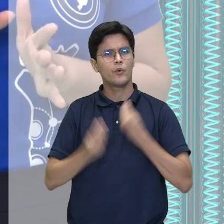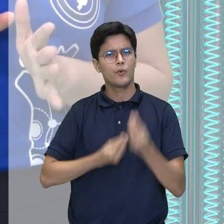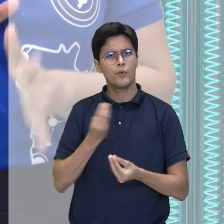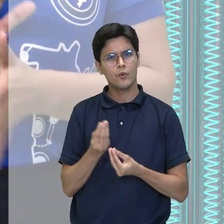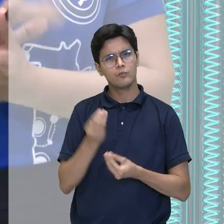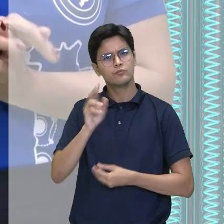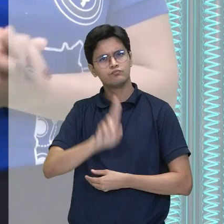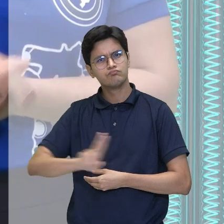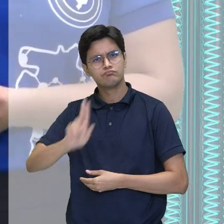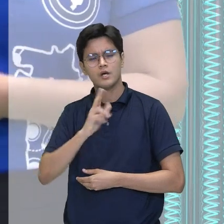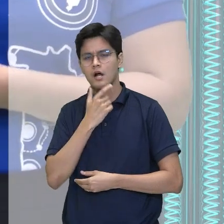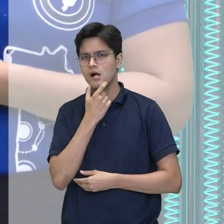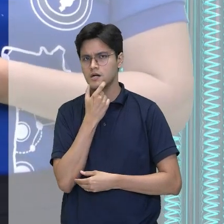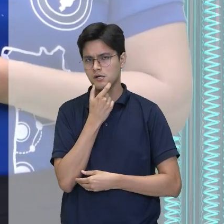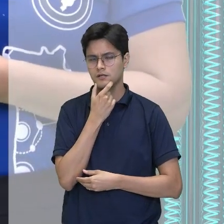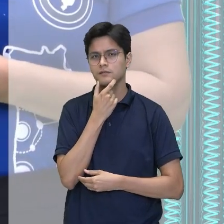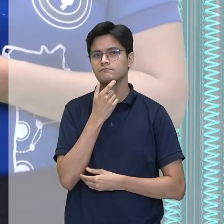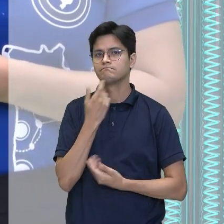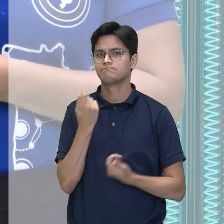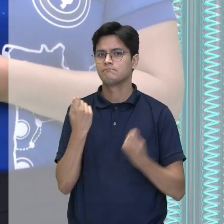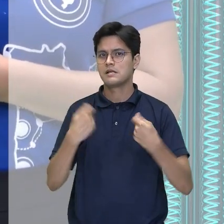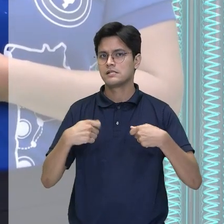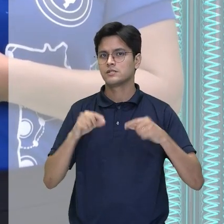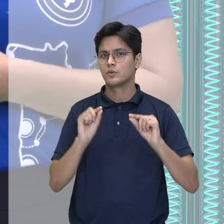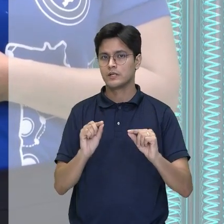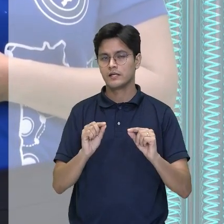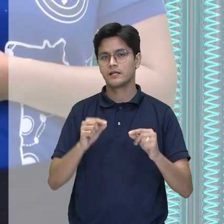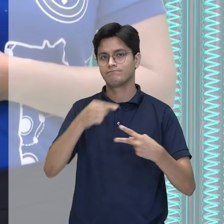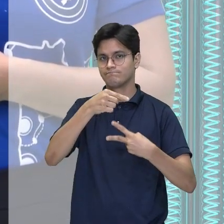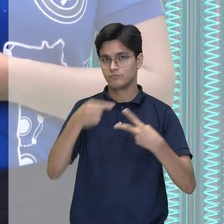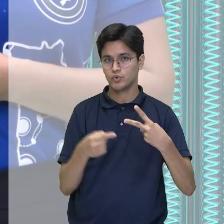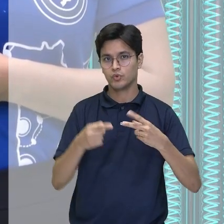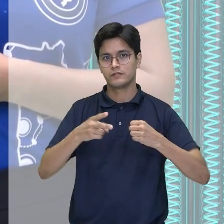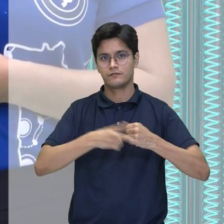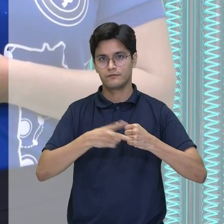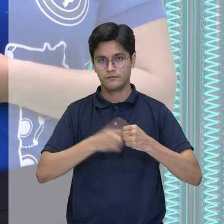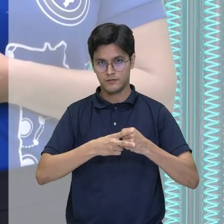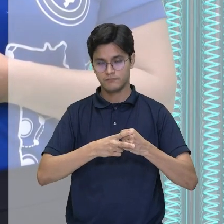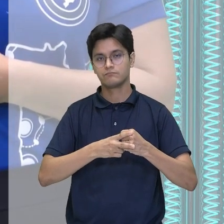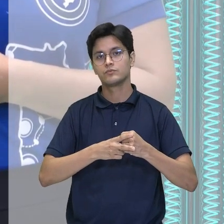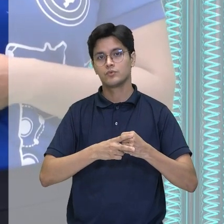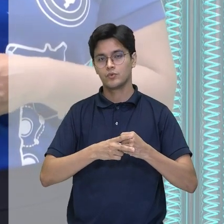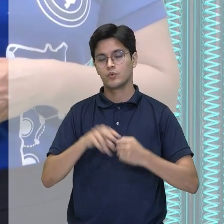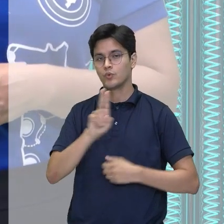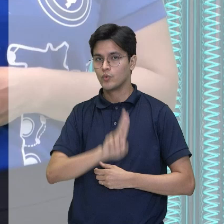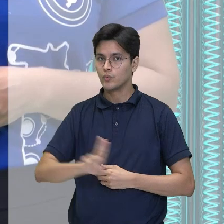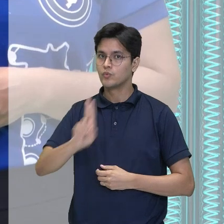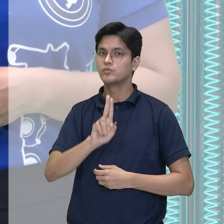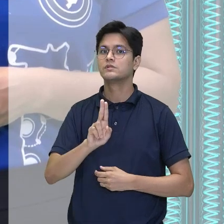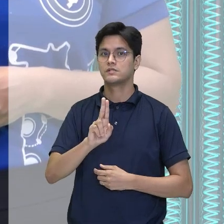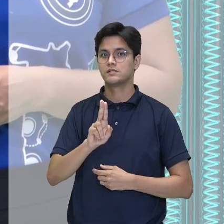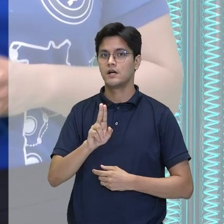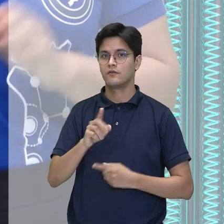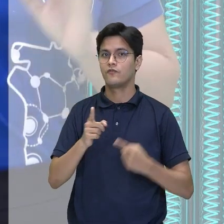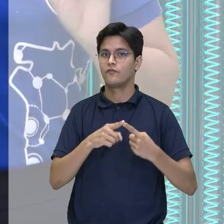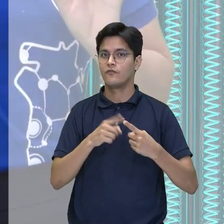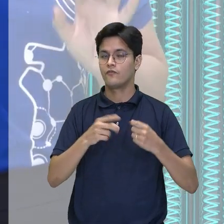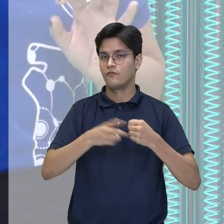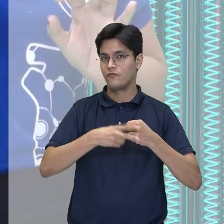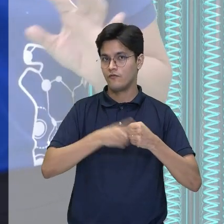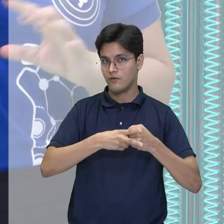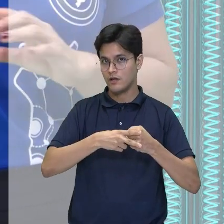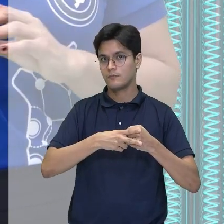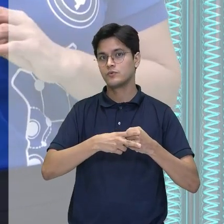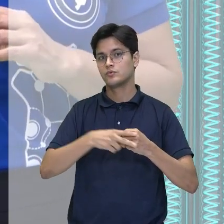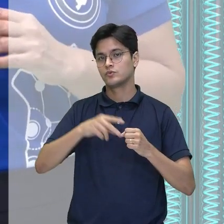eu faço? Eu vou precisar de dois verbos. Vou utilizar o famoso verbo to be. Verbo